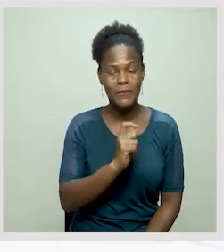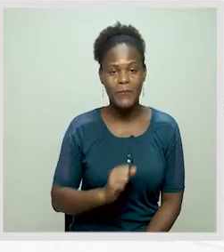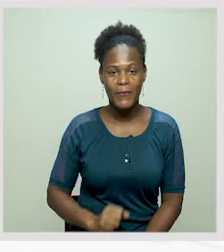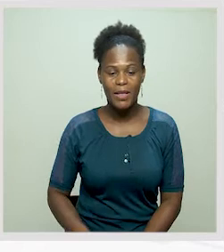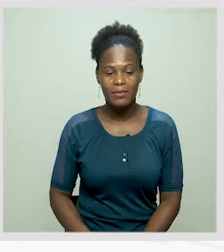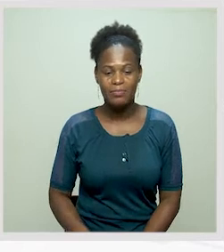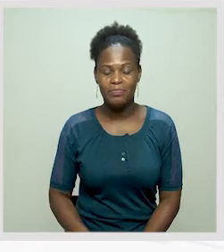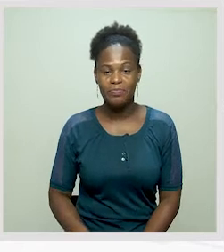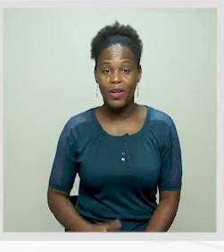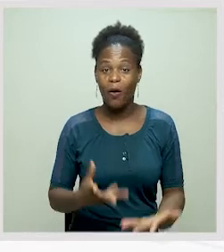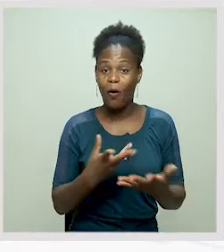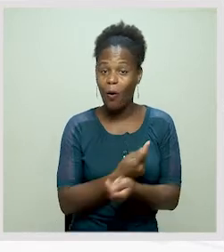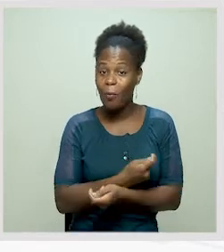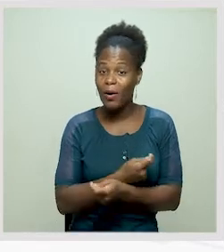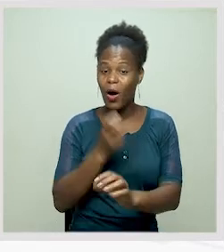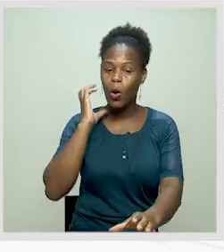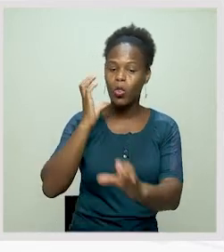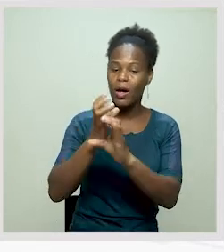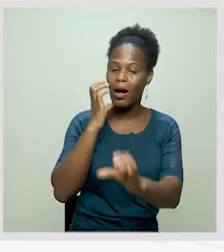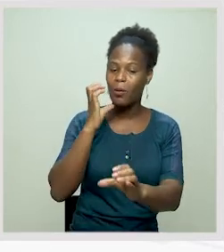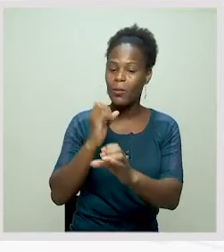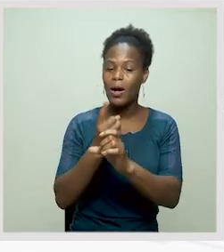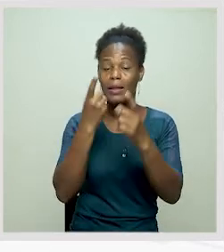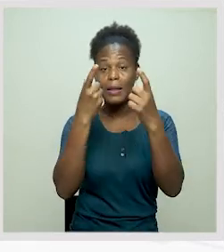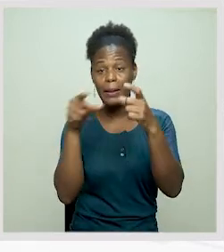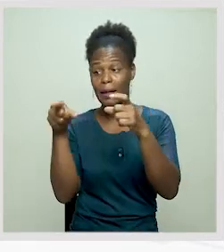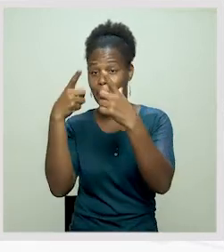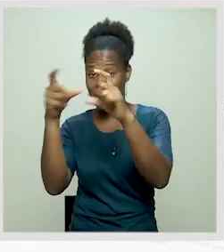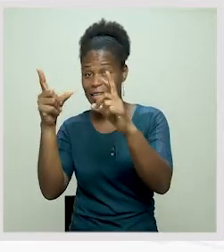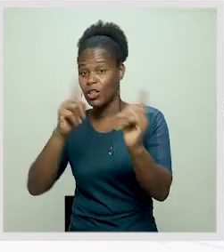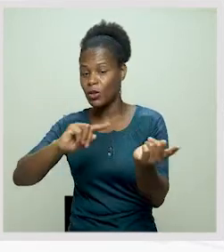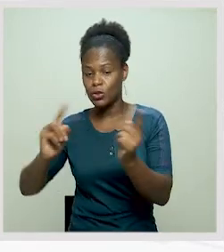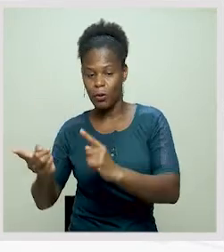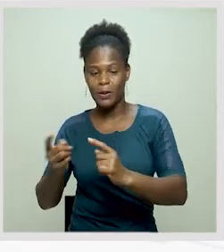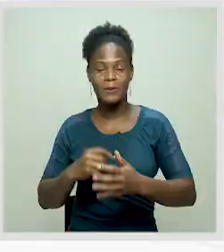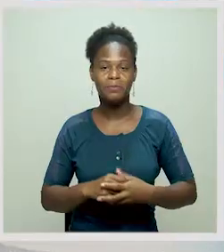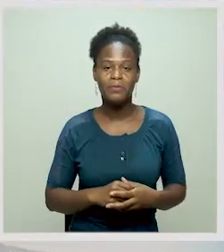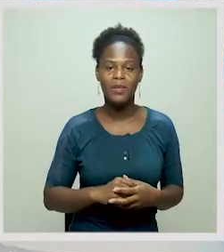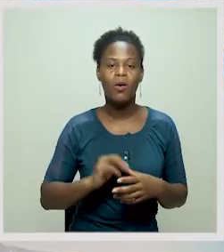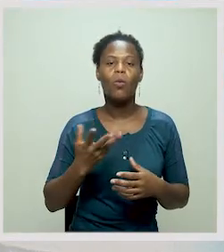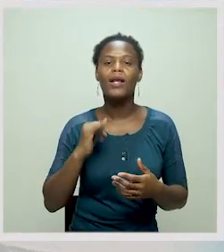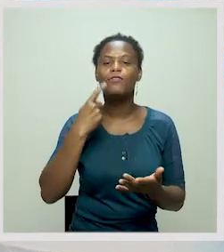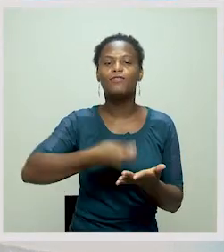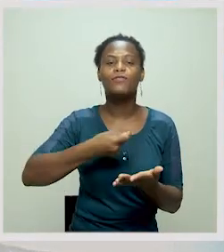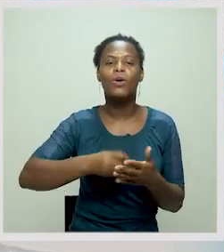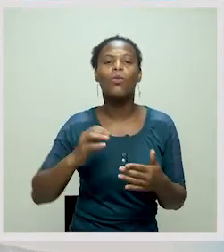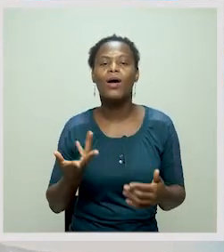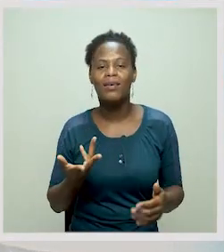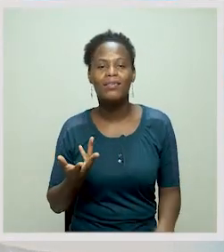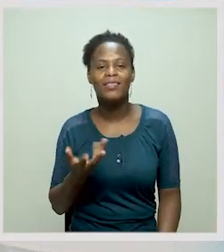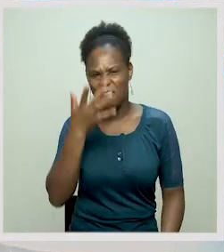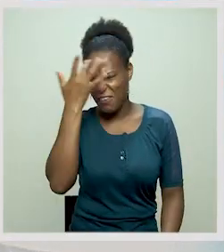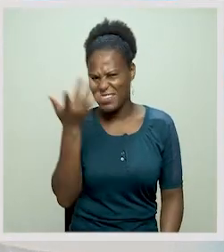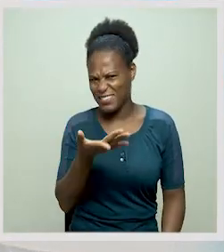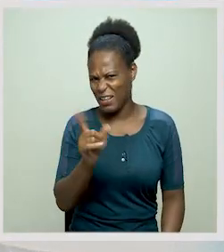E, compra de um autocarro por uma empresa de transportes. Que tipo de investimento nós temos aqui? Também